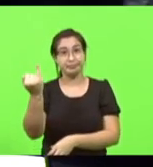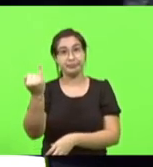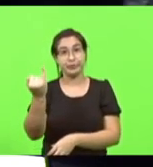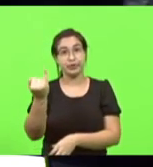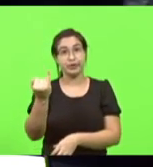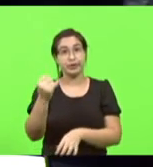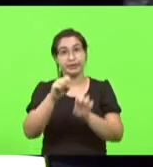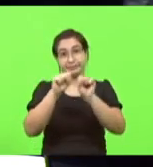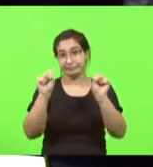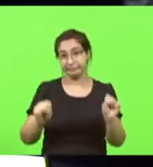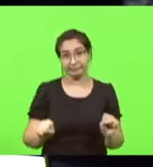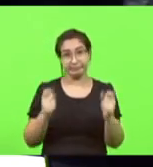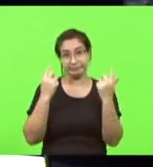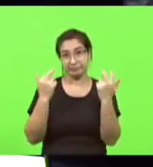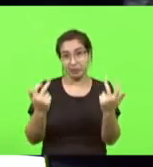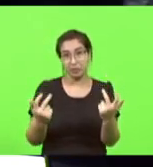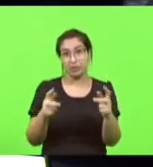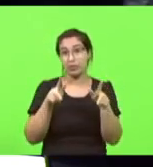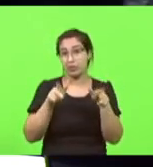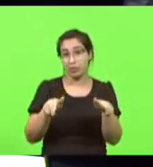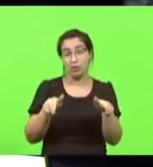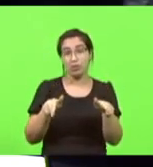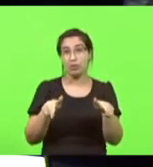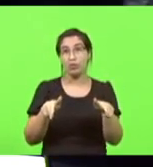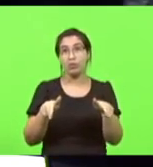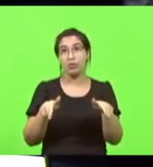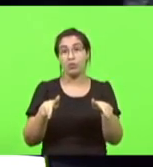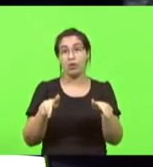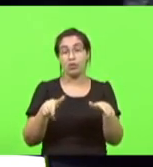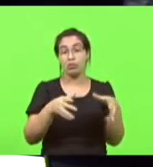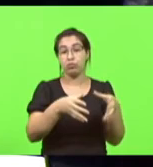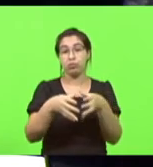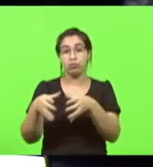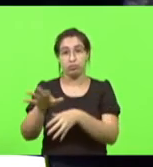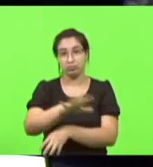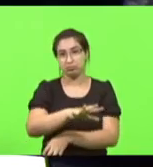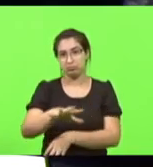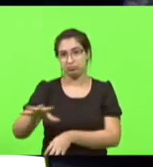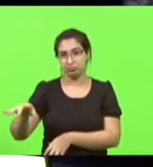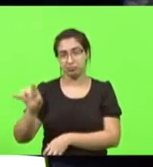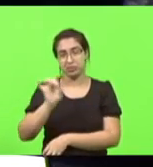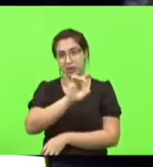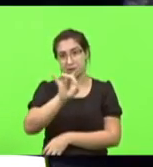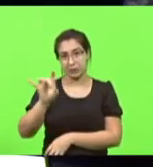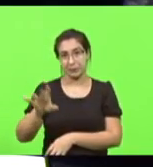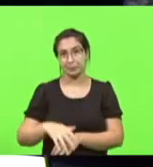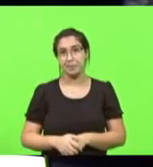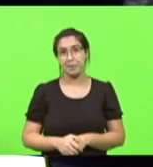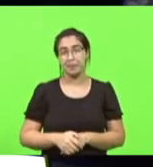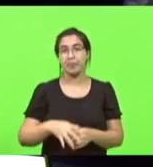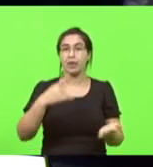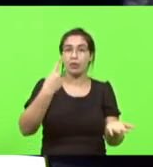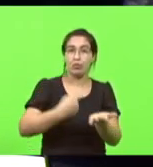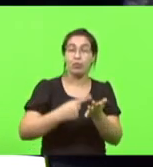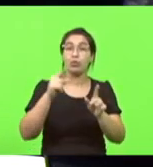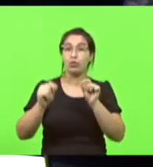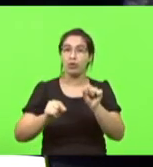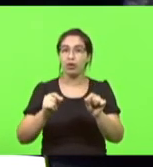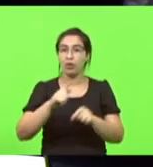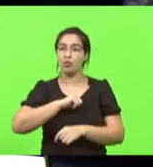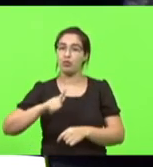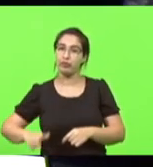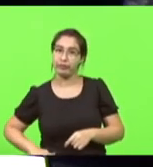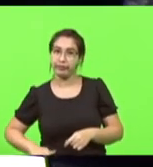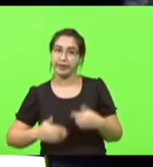sistema, né? Assim como nós temos as outras áreas. É onde há uma pactuação entre governo e sociedade